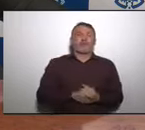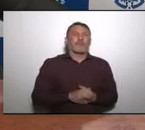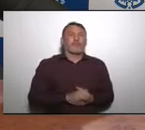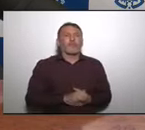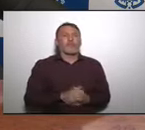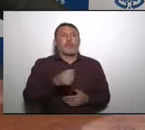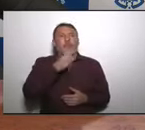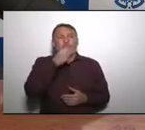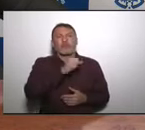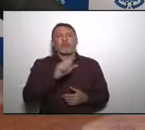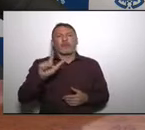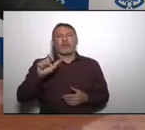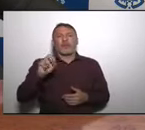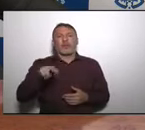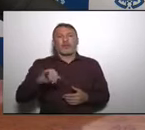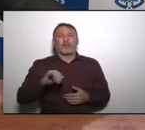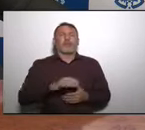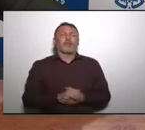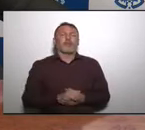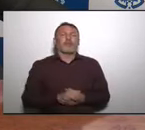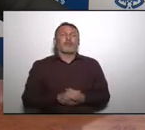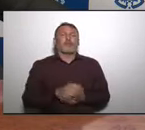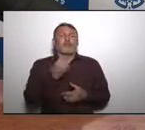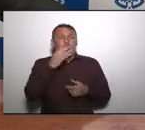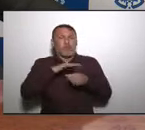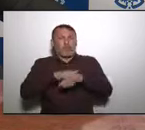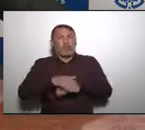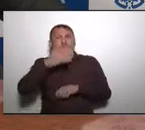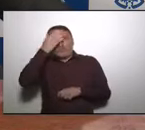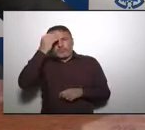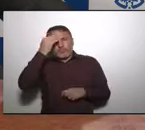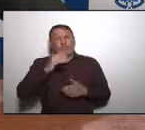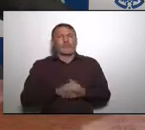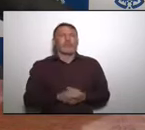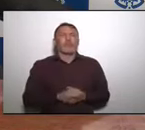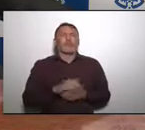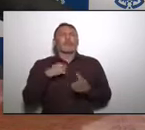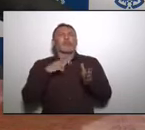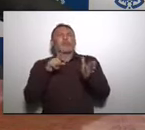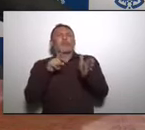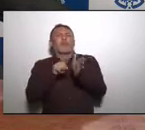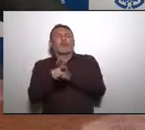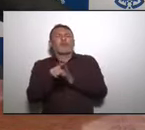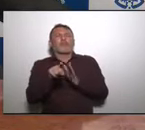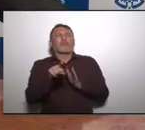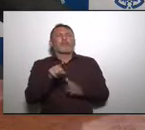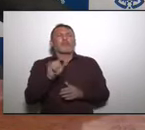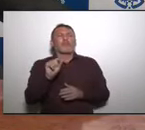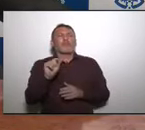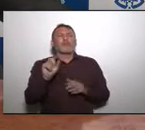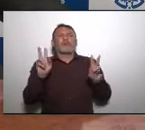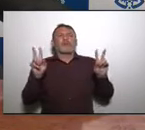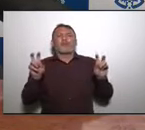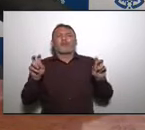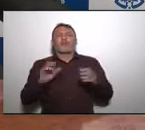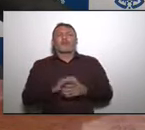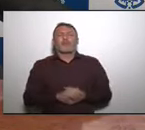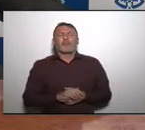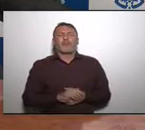Governador, boa noite para todo mundo. Boa noite. Governador, minha pergunta é em cima dessa questão, né,